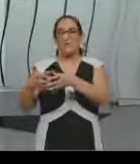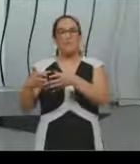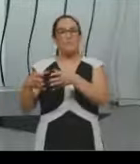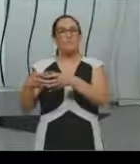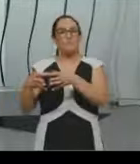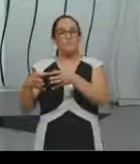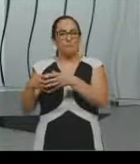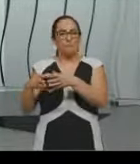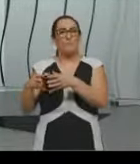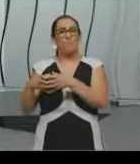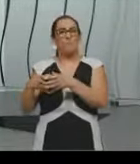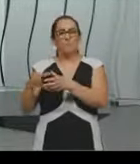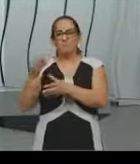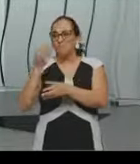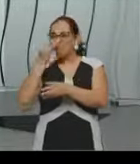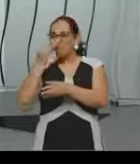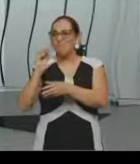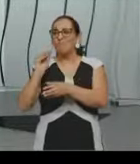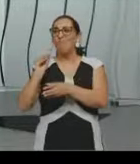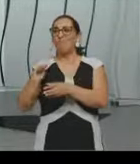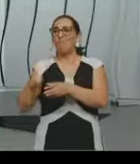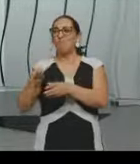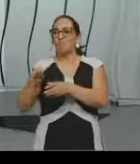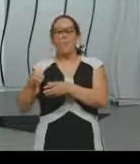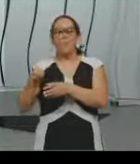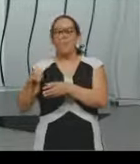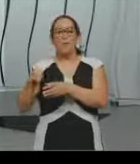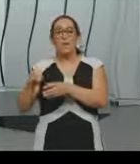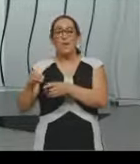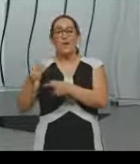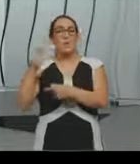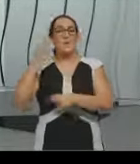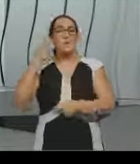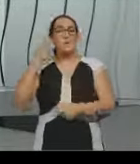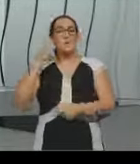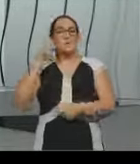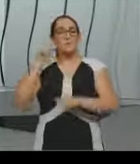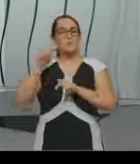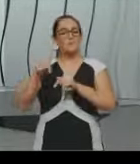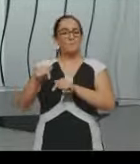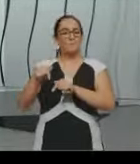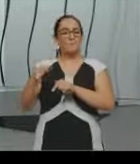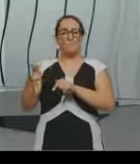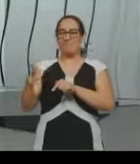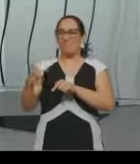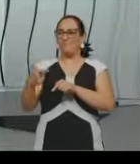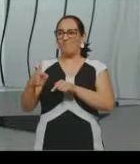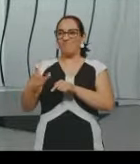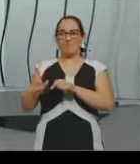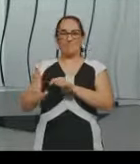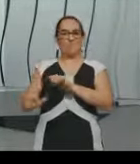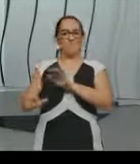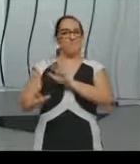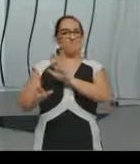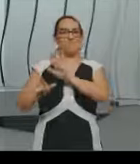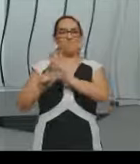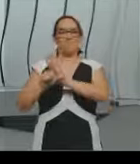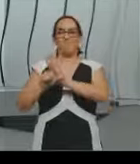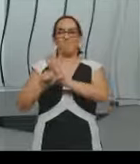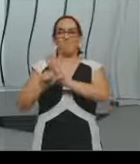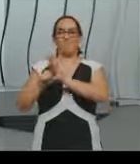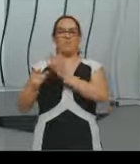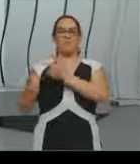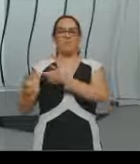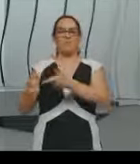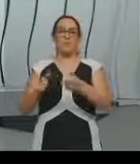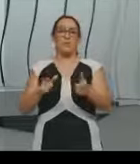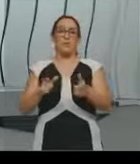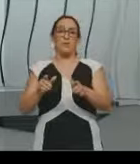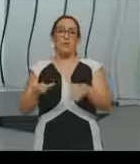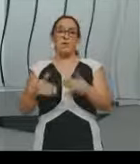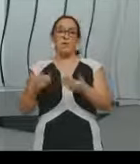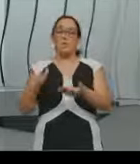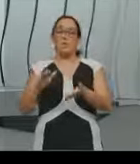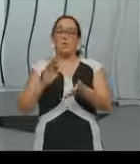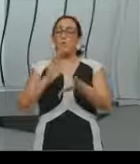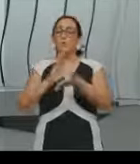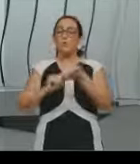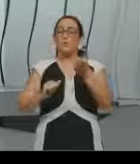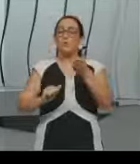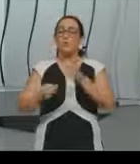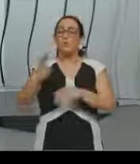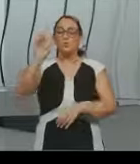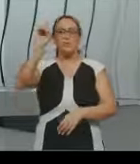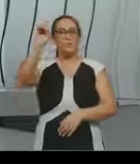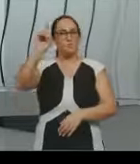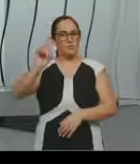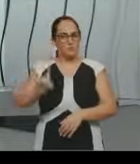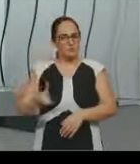está marginalizando, né? Você está considerando aquilo algo ilegal e, ao mesmo tempo, você está tirando mais uma vez direitos, né? A gente fala mais